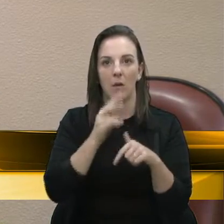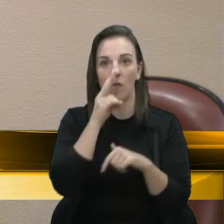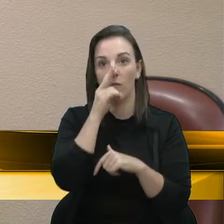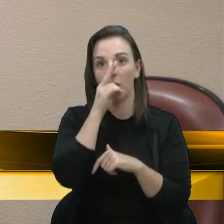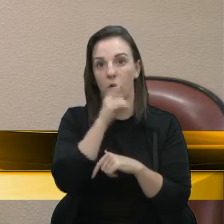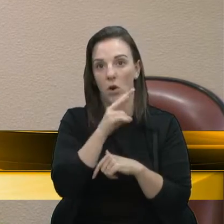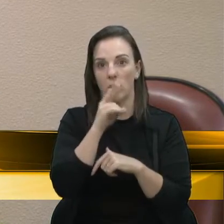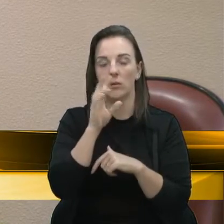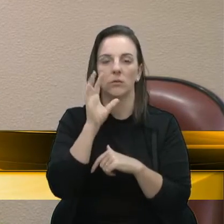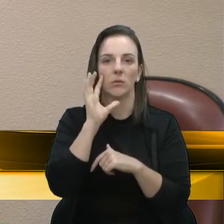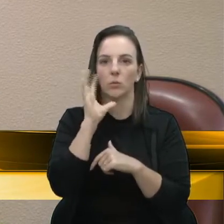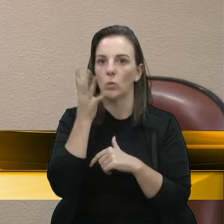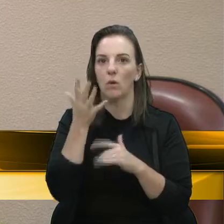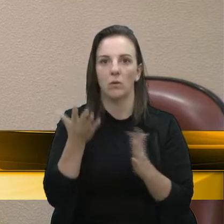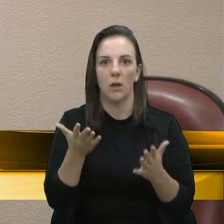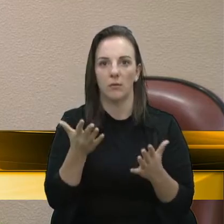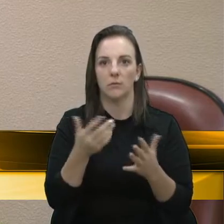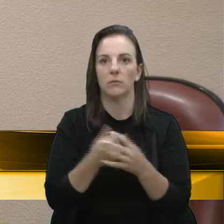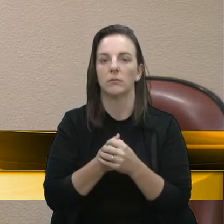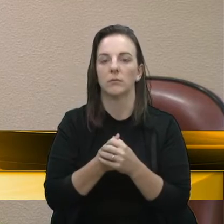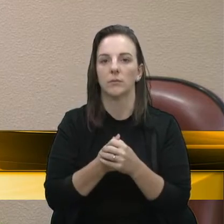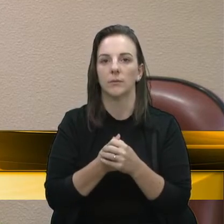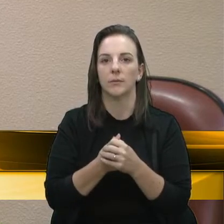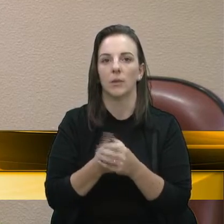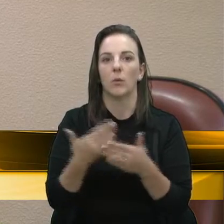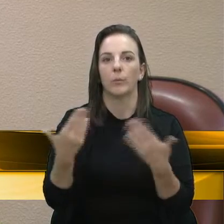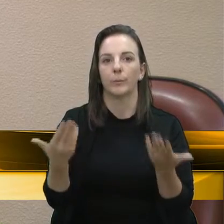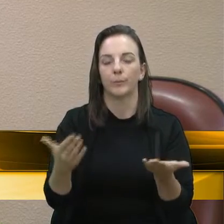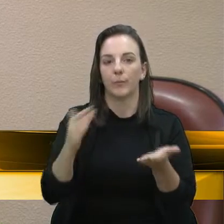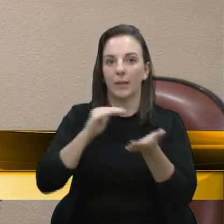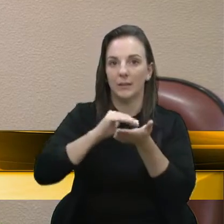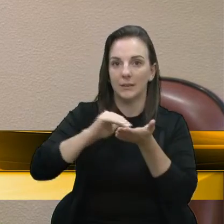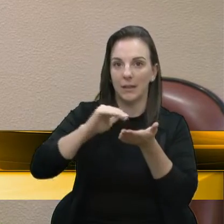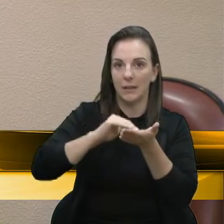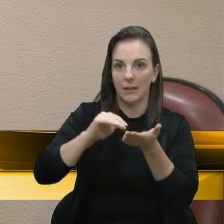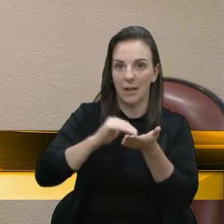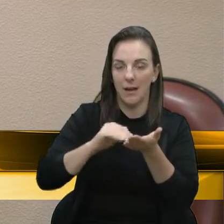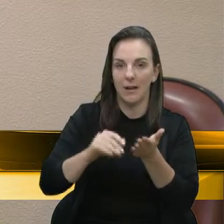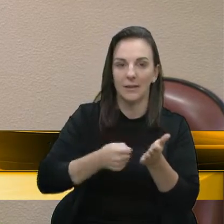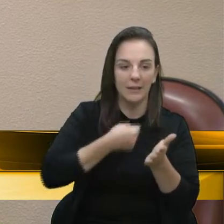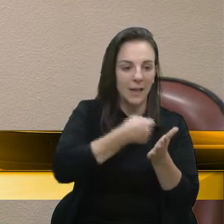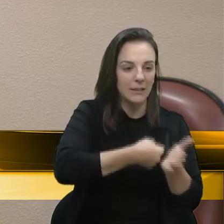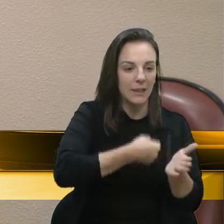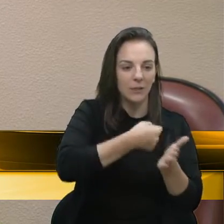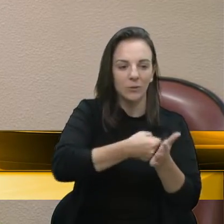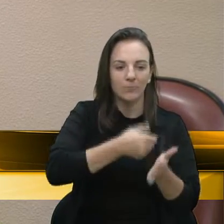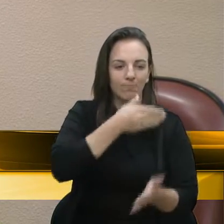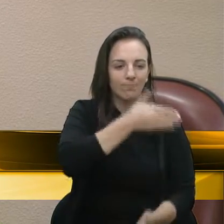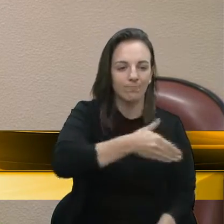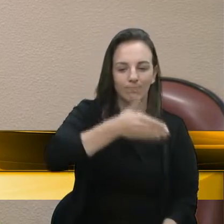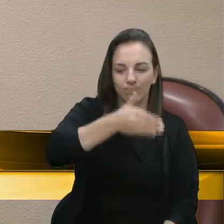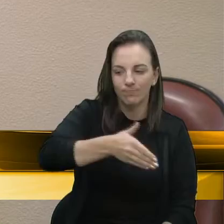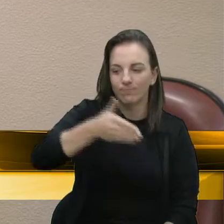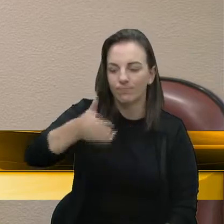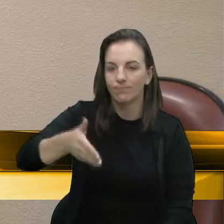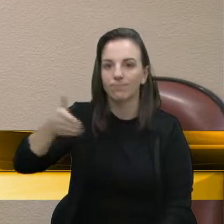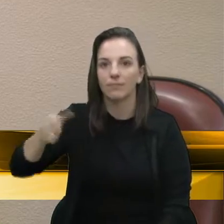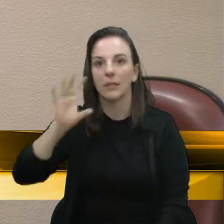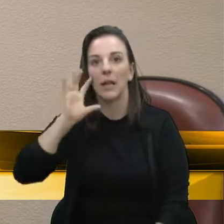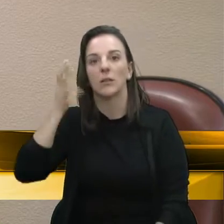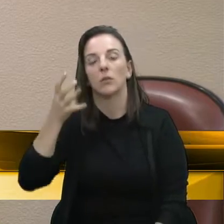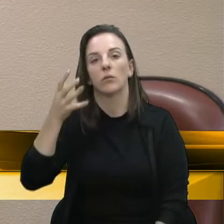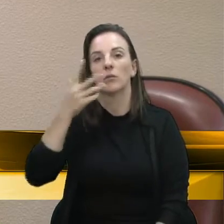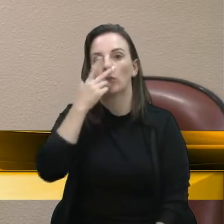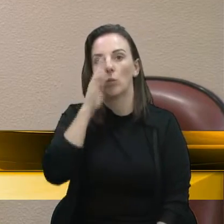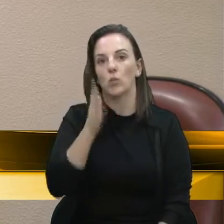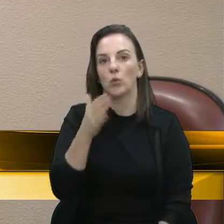aconteça. A secretaria tem buscado aí respostas de todas as formas, como eu falei para vocês. O que a secretária nos disse ontem, então, é que a